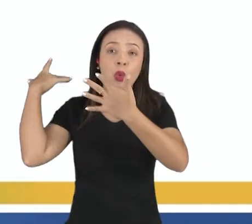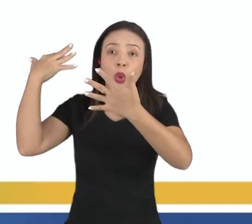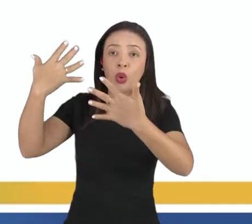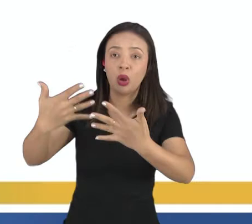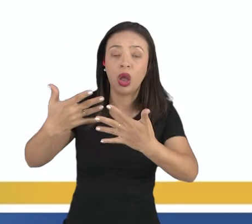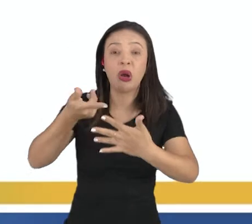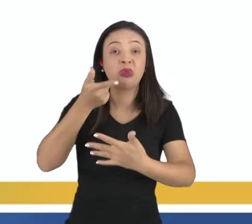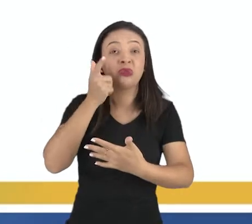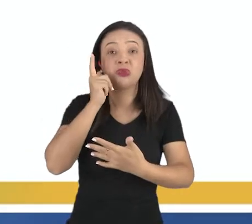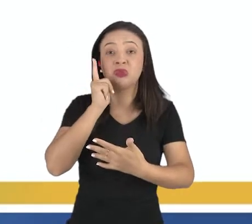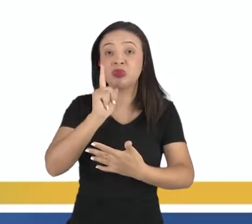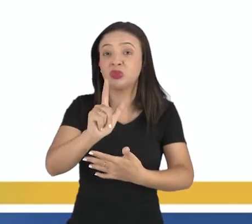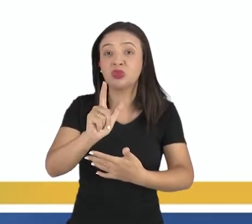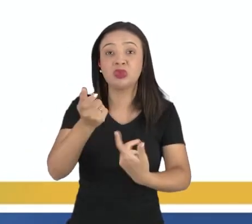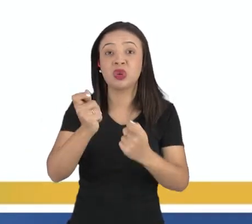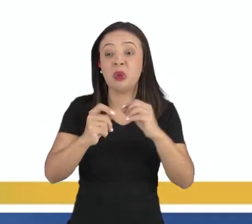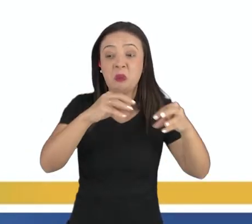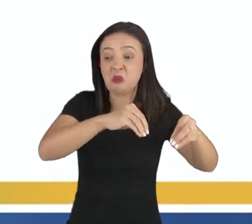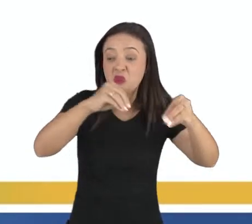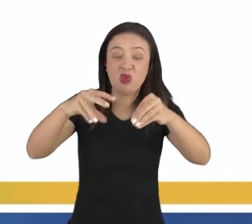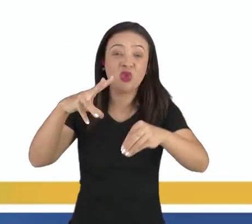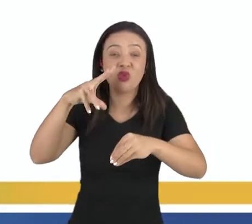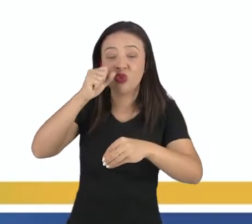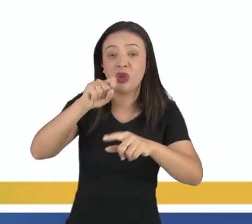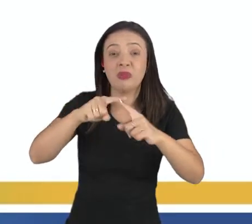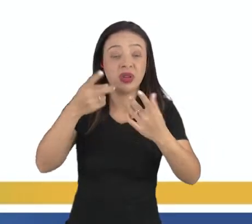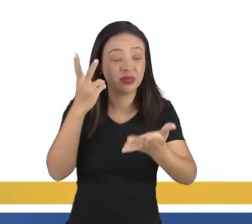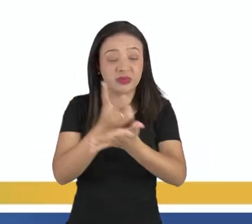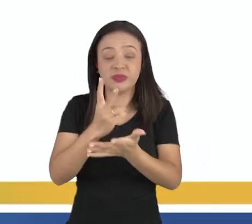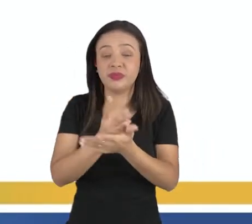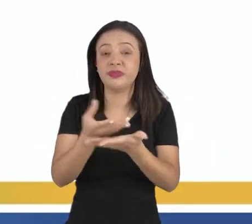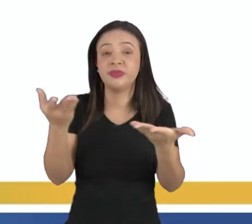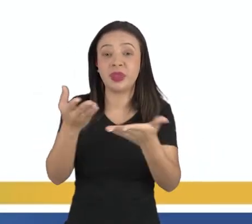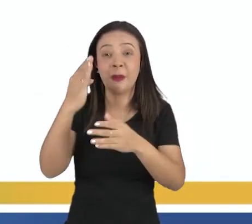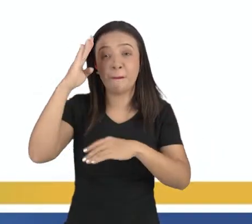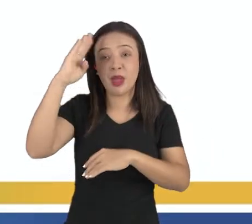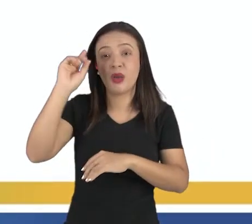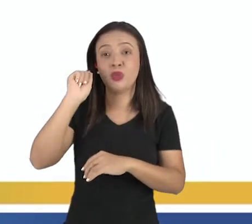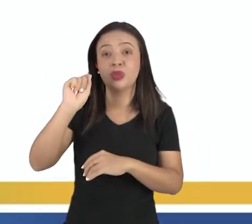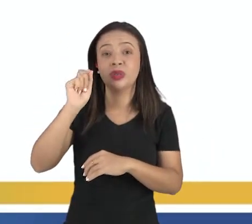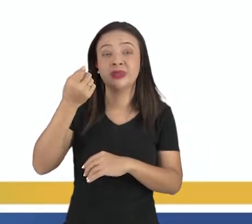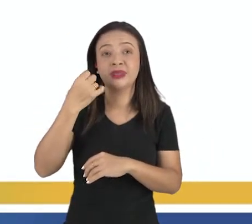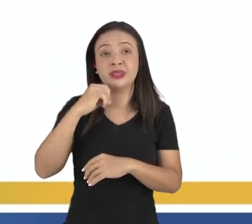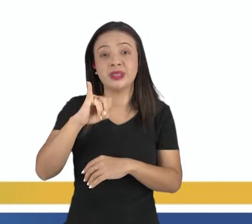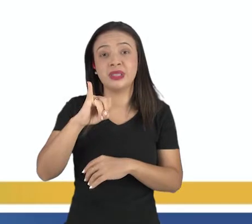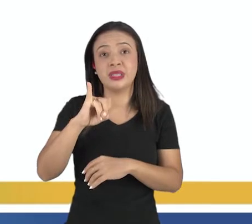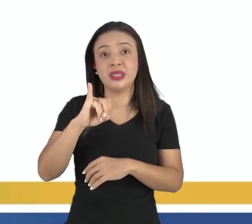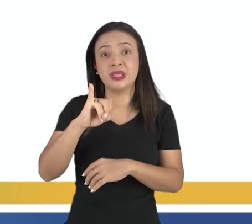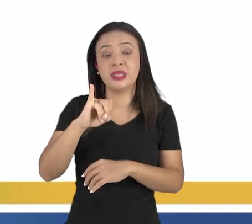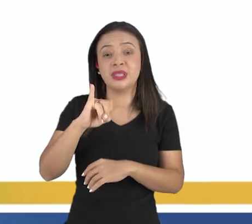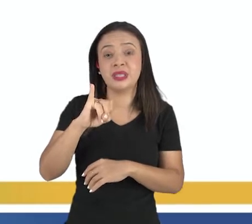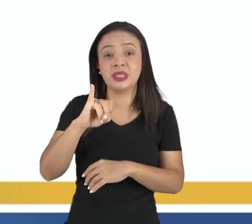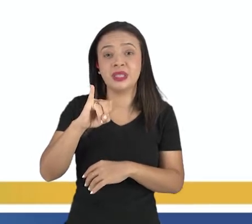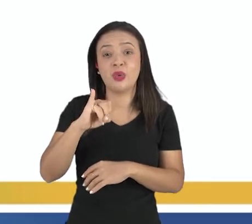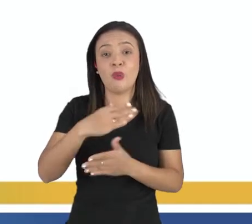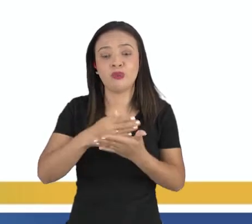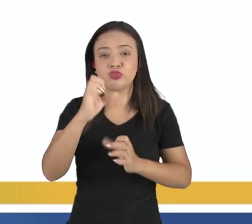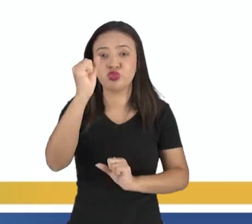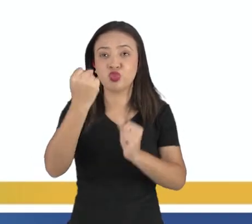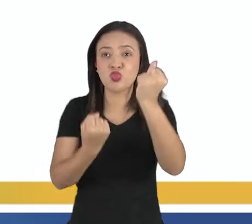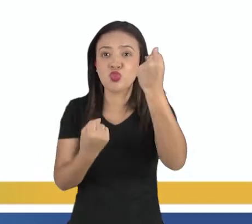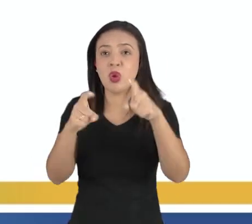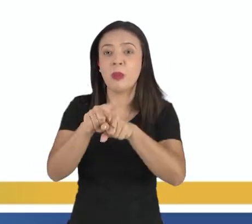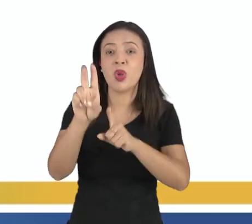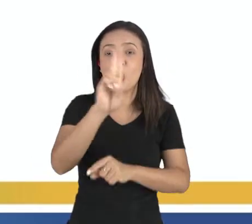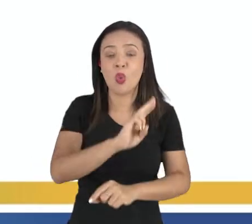intensa, mas até hoje esse processo ainda acontece, principalmente em função da mecanização e do uso